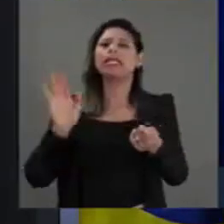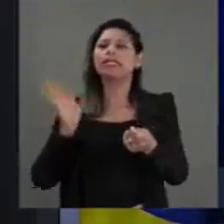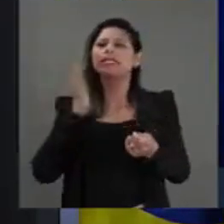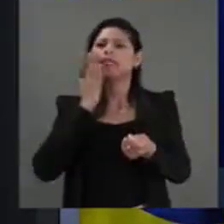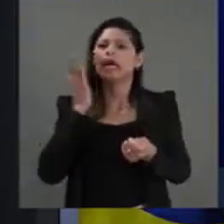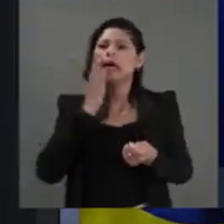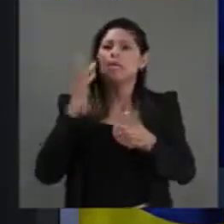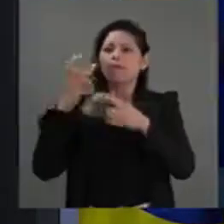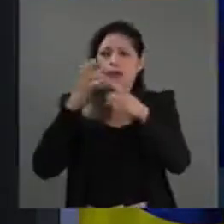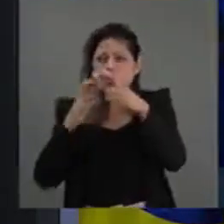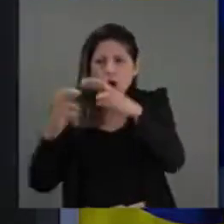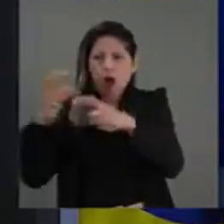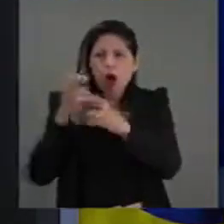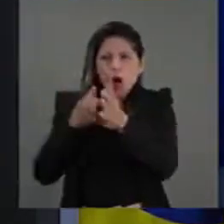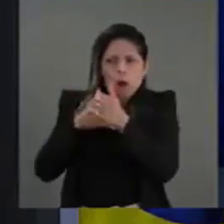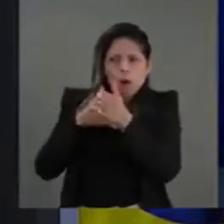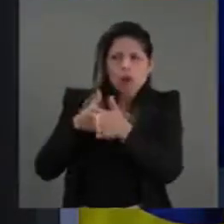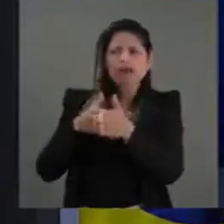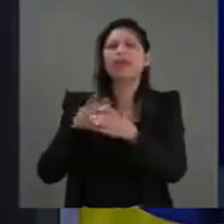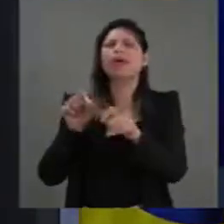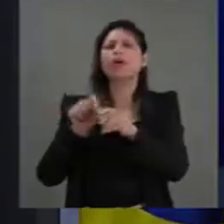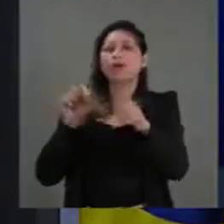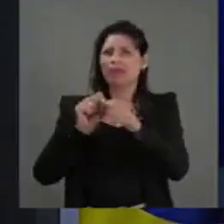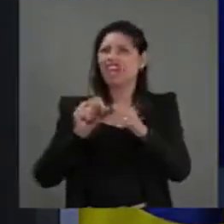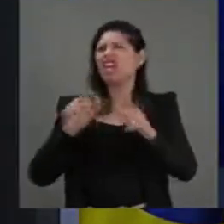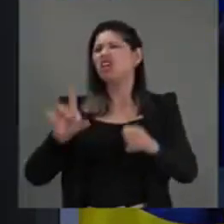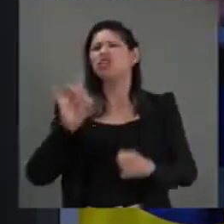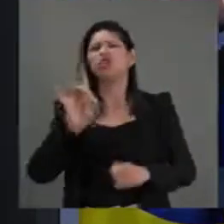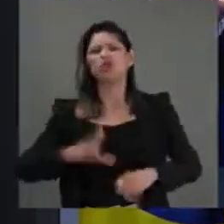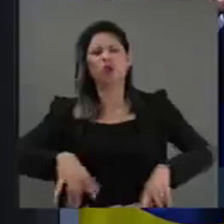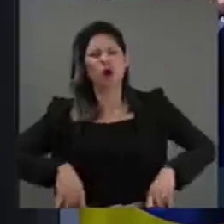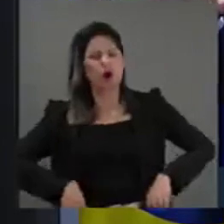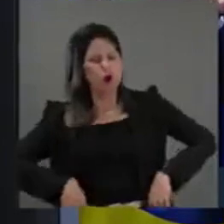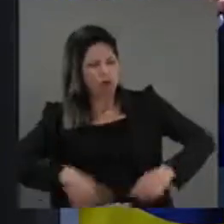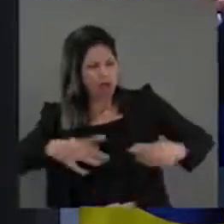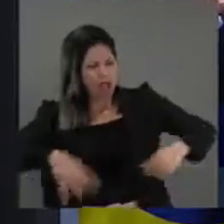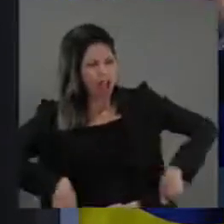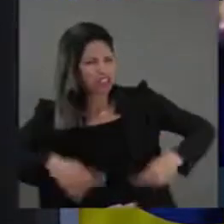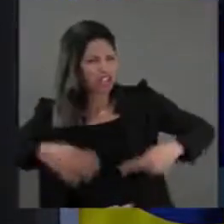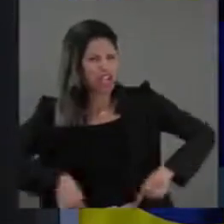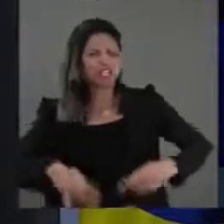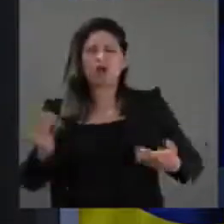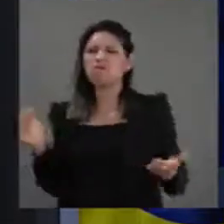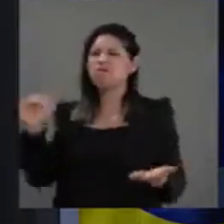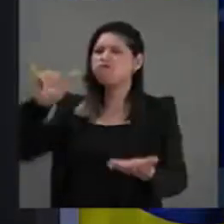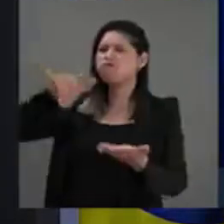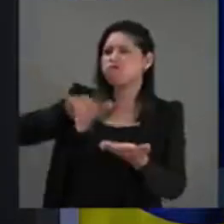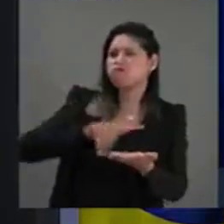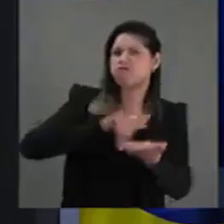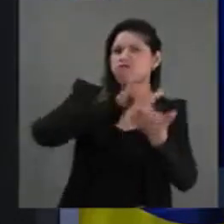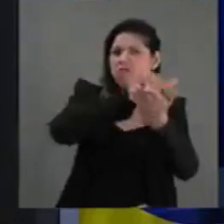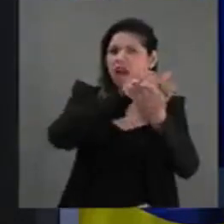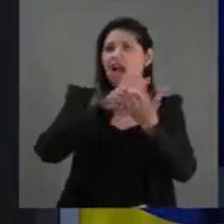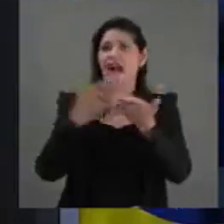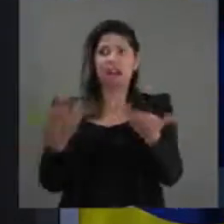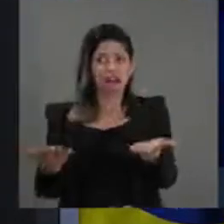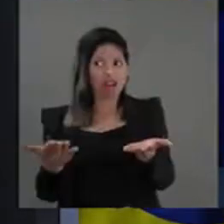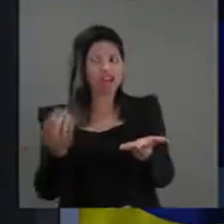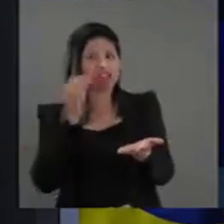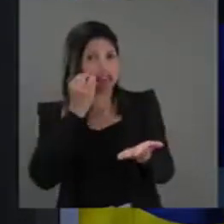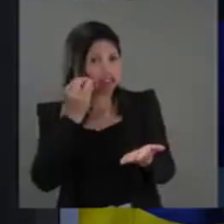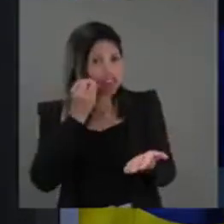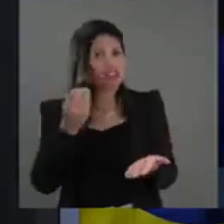para cima e para baixo, em viagens internacionais, querendo ao ponto de trocar o Aerojanja,